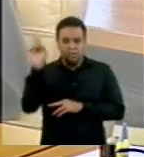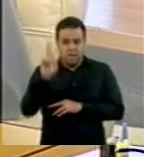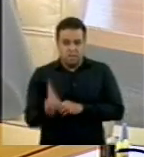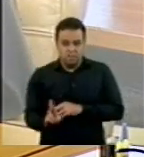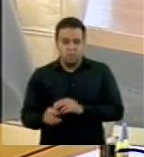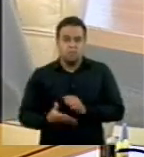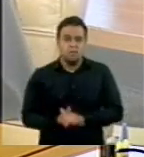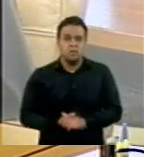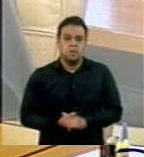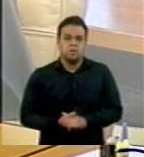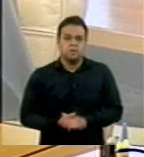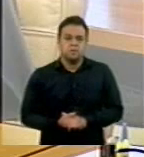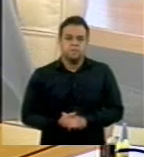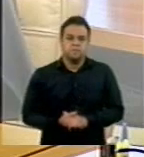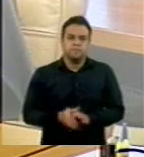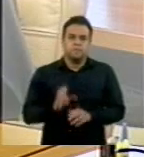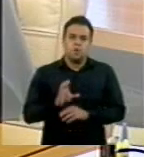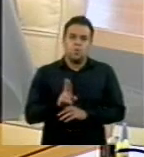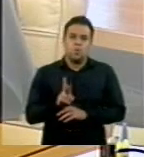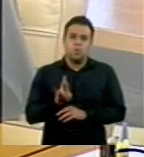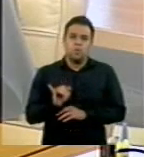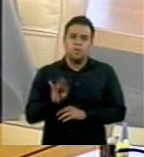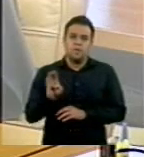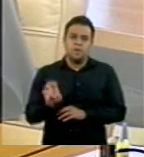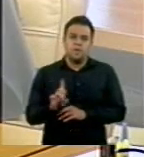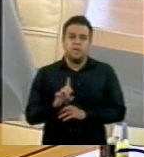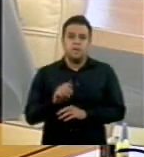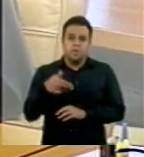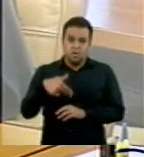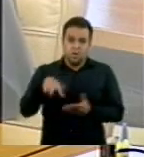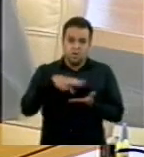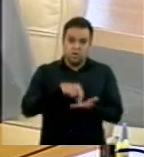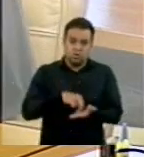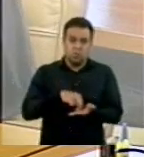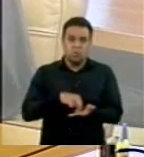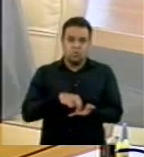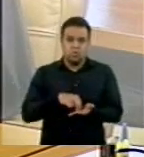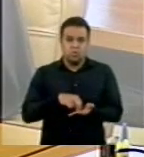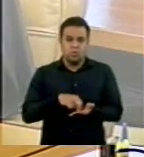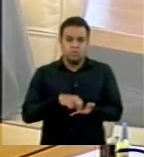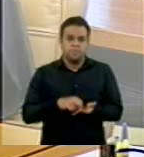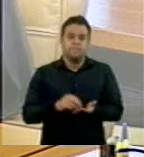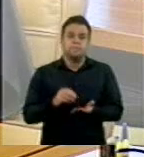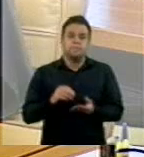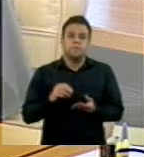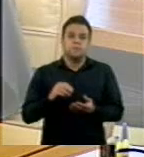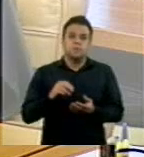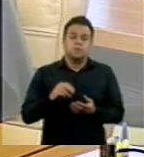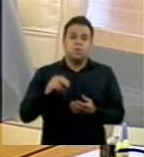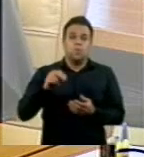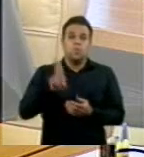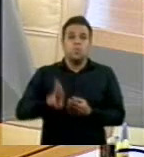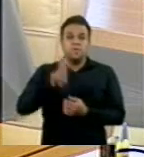apontou o Amicus Curiae, Núcleo Constitucionalismo e Democracia da Centenária Universidade Federal do